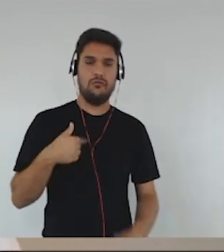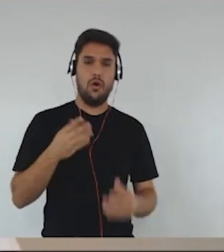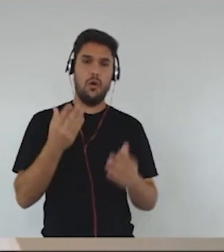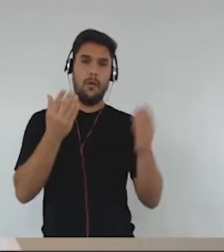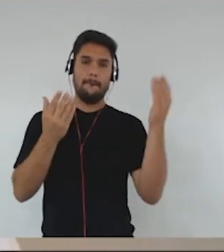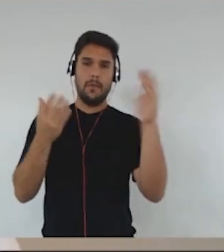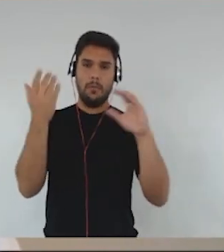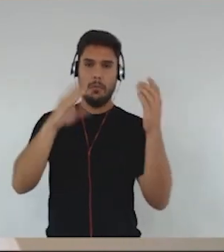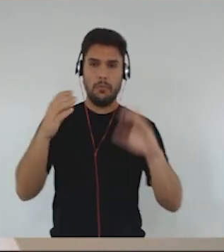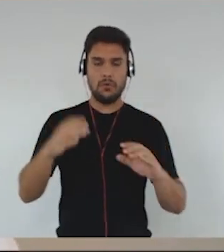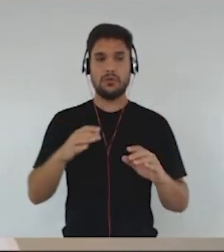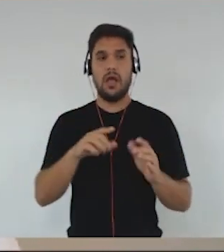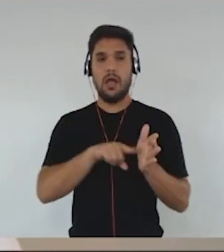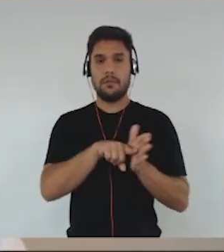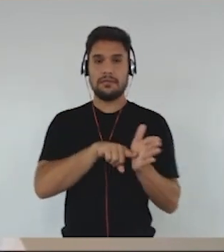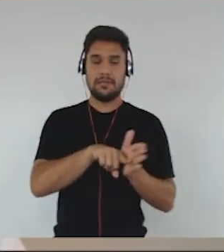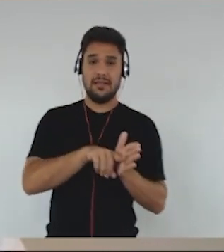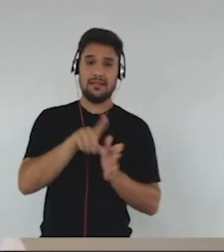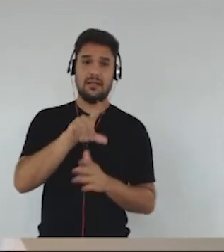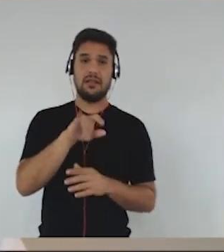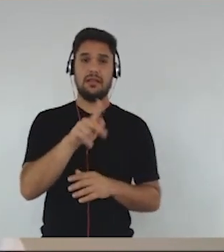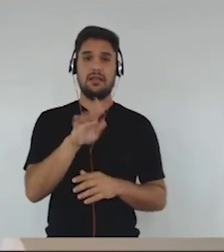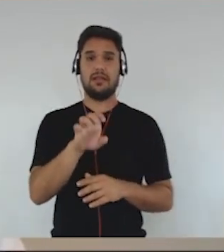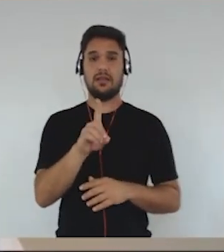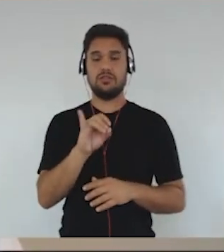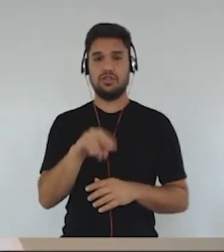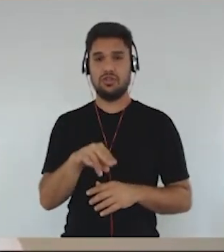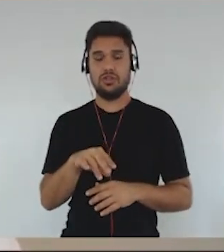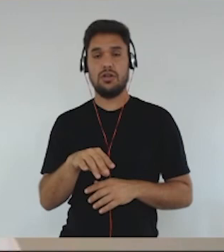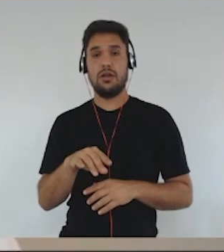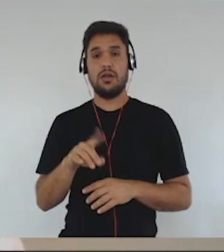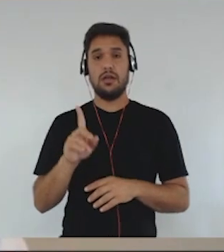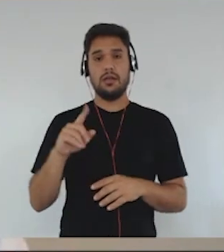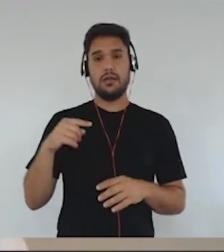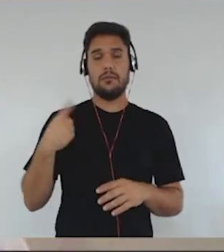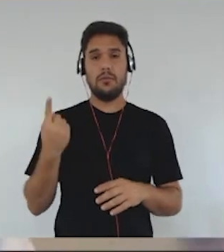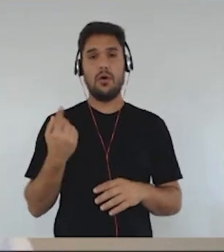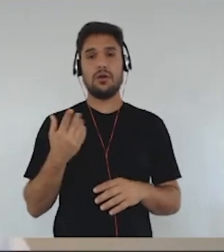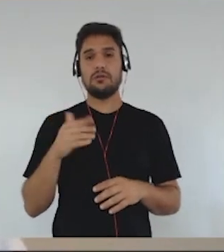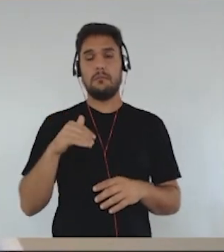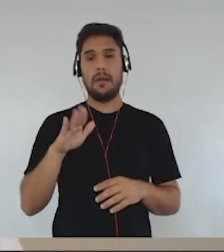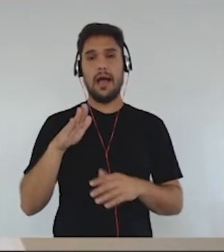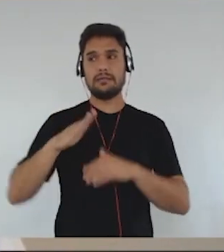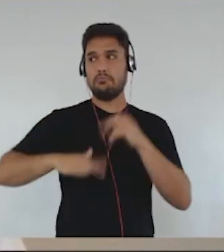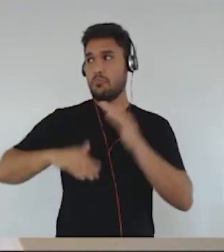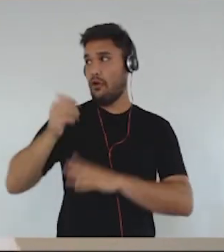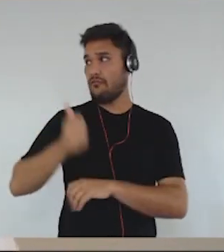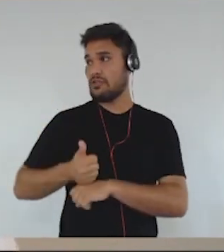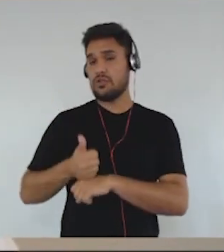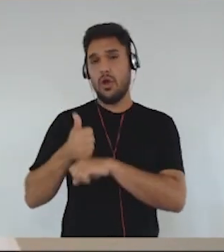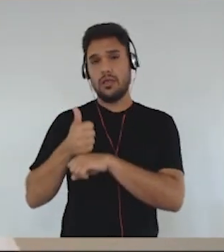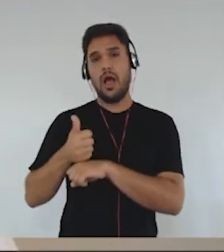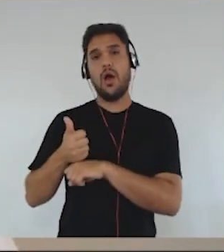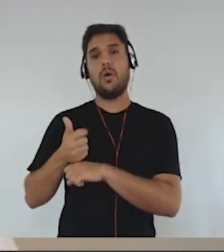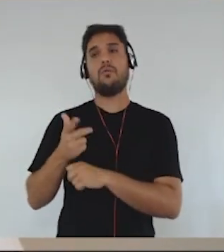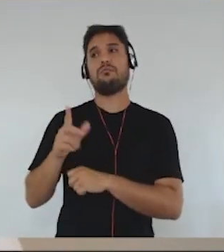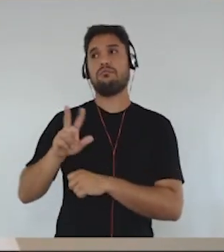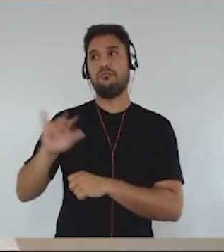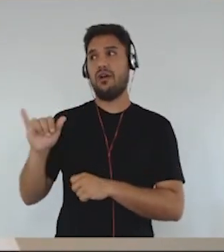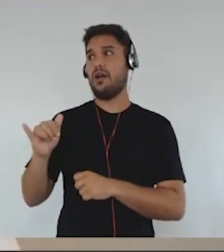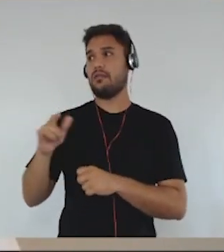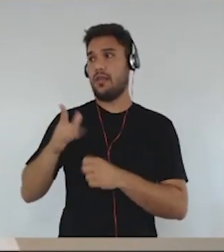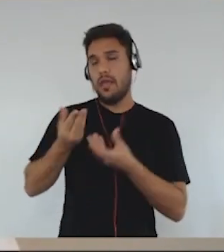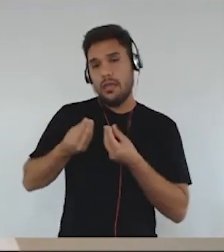postar a consulta pública também no LinkedIn desse documento, e depois de ouvidos o máximo de profissionais possíveis, a gente vai ter o prazer